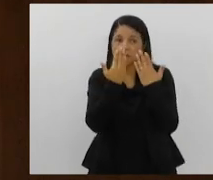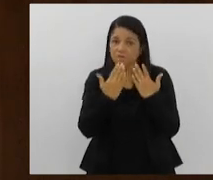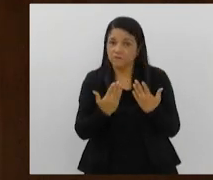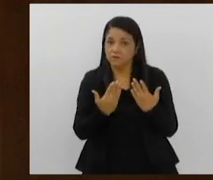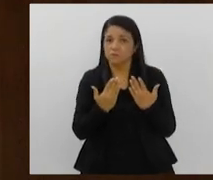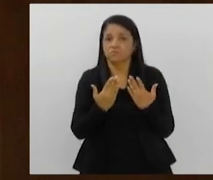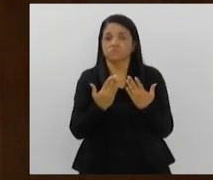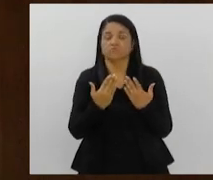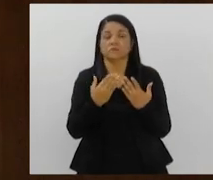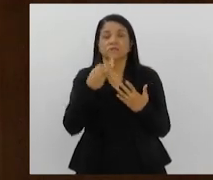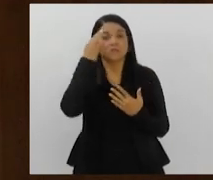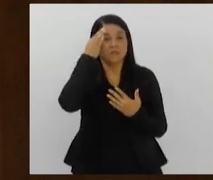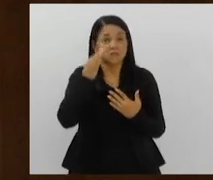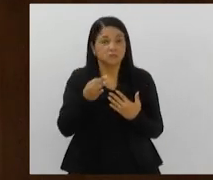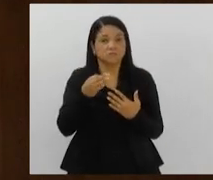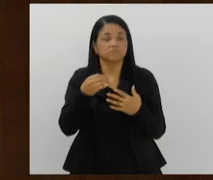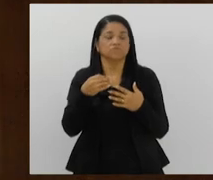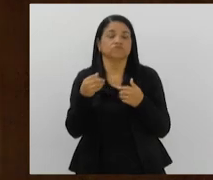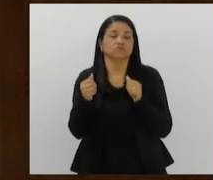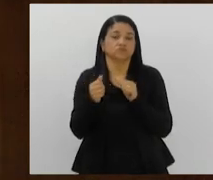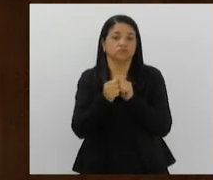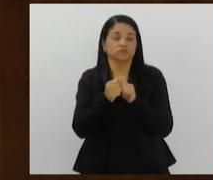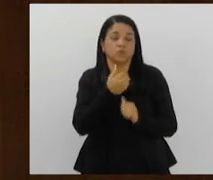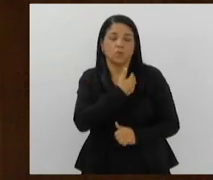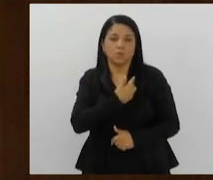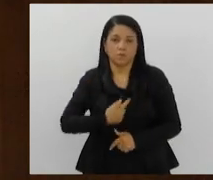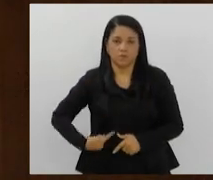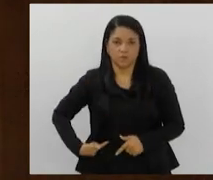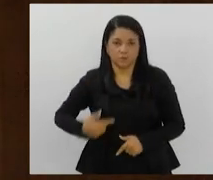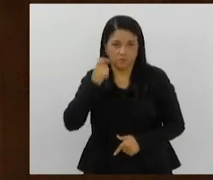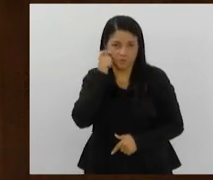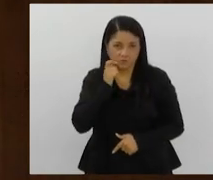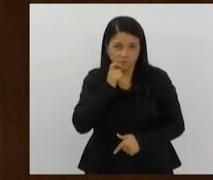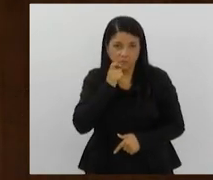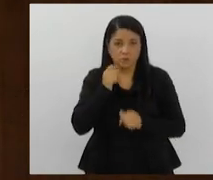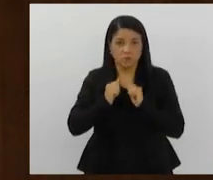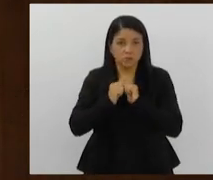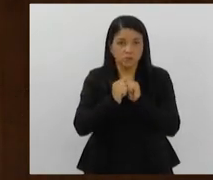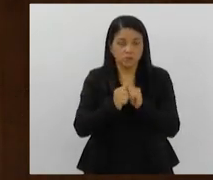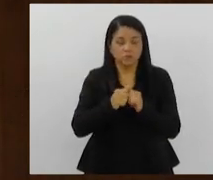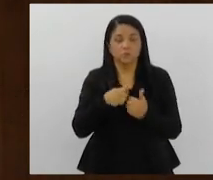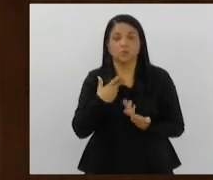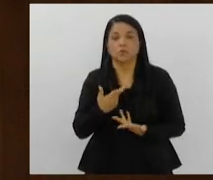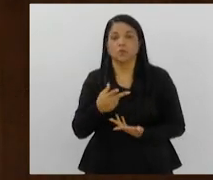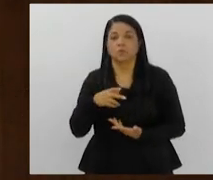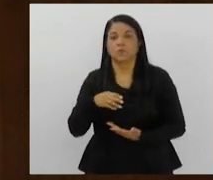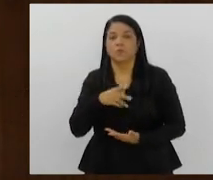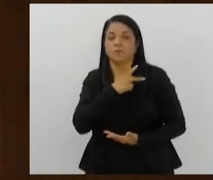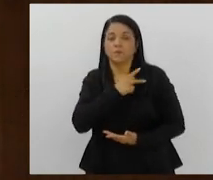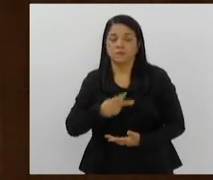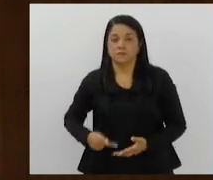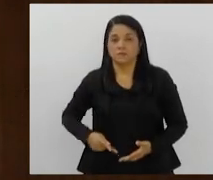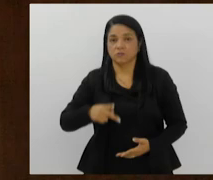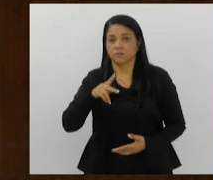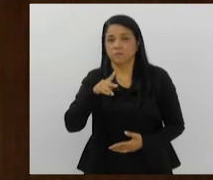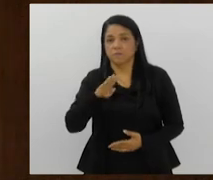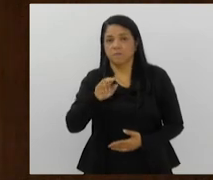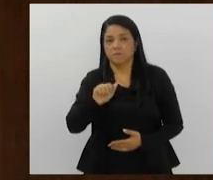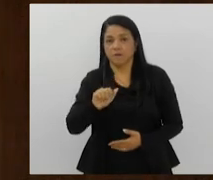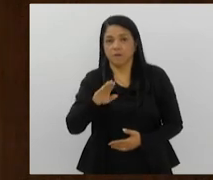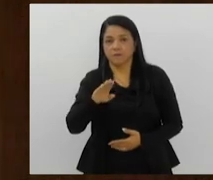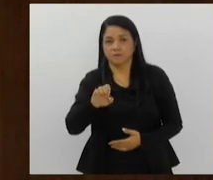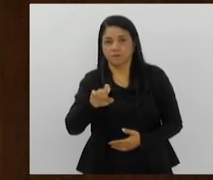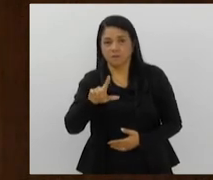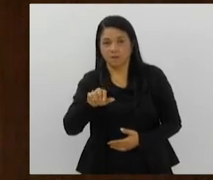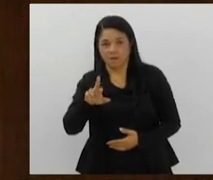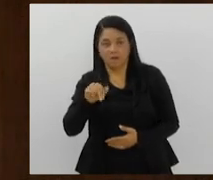tivemos um pré-entendimento com o governador Cláudio Castro, conduzido pelo nosso presidente Rodrigo Bacelar, e tenho certeza que vamos chegar a um bom termo,